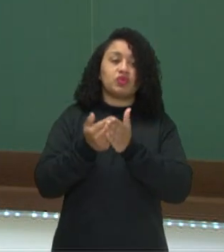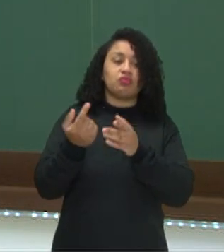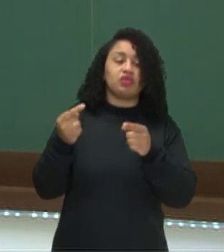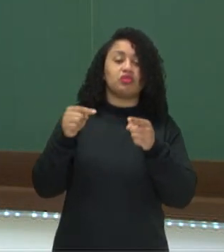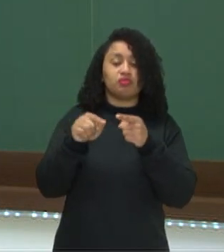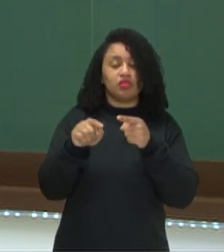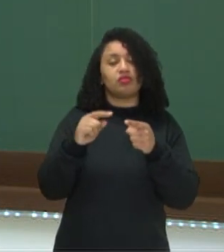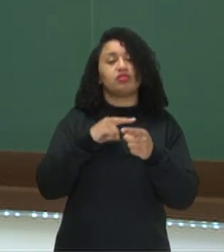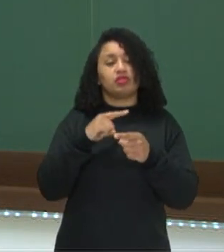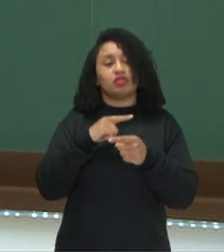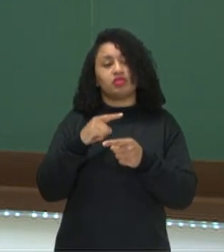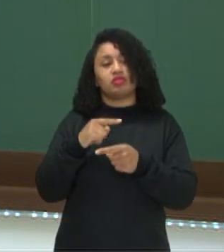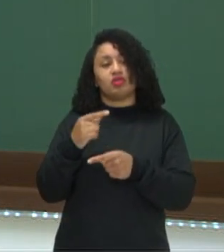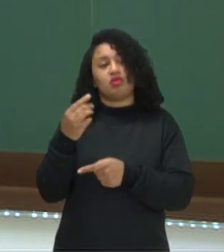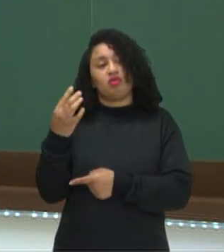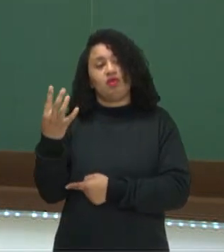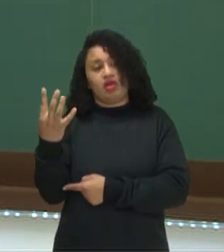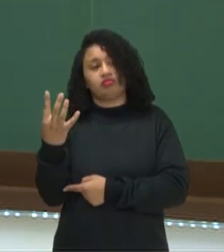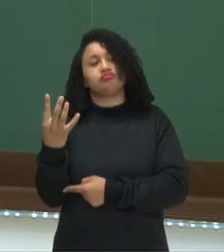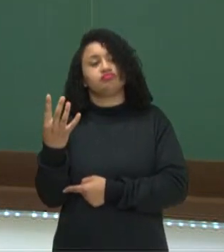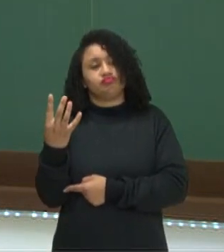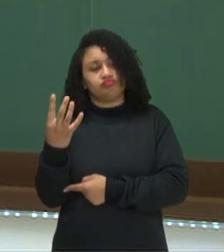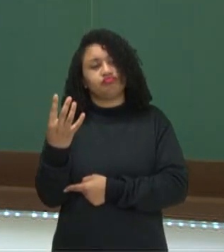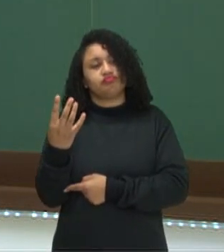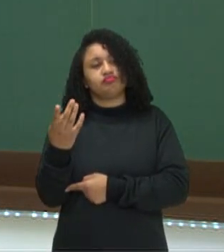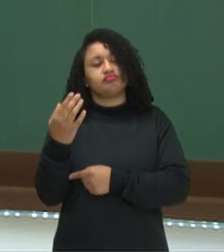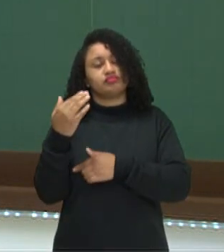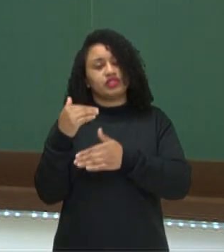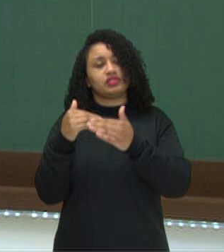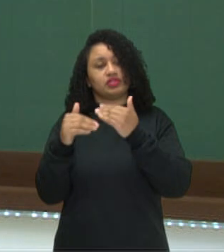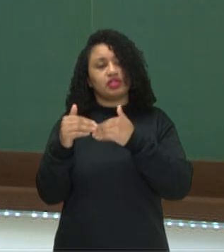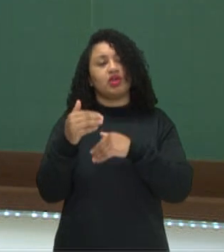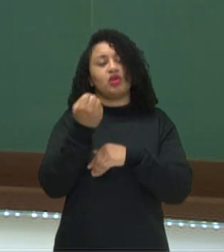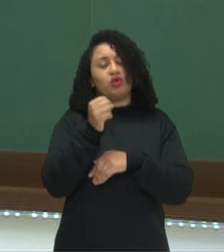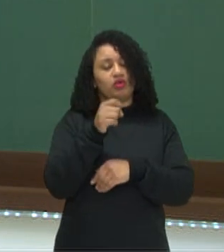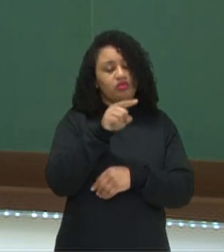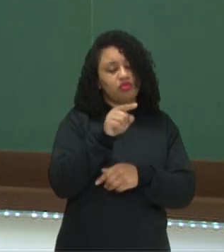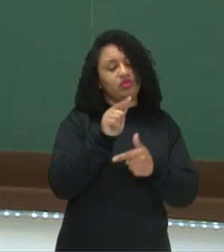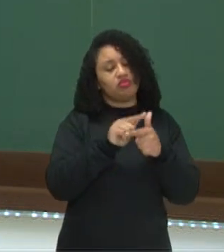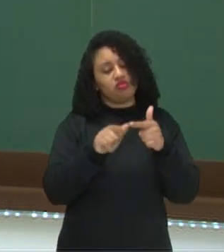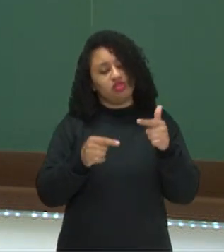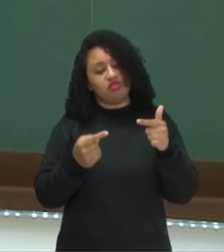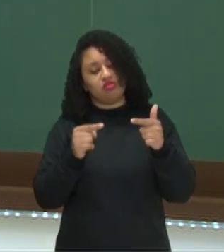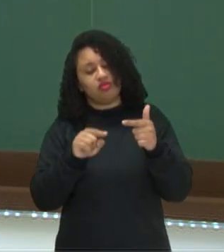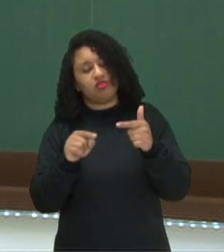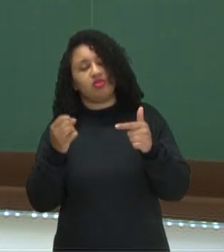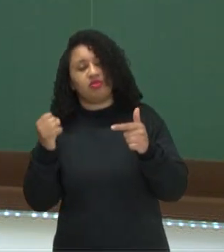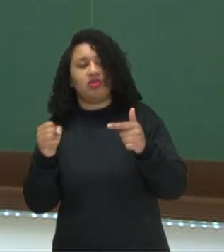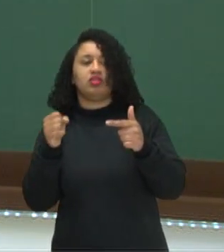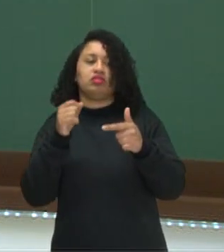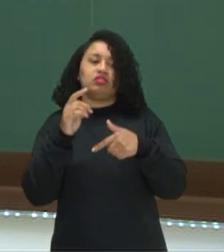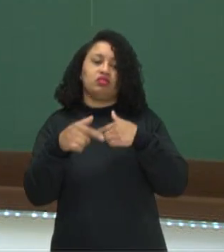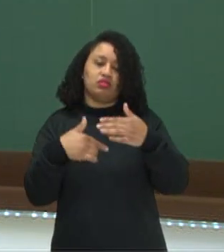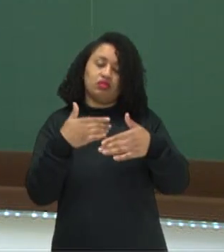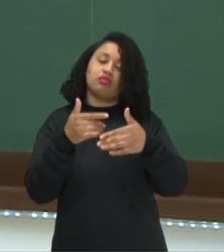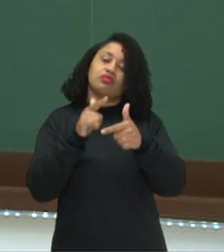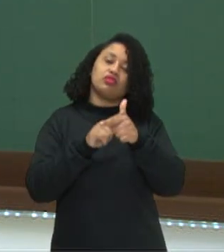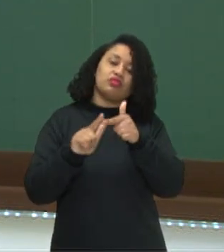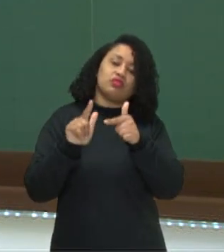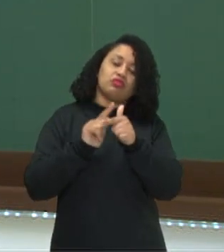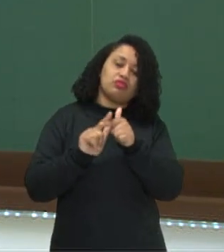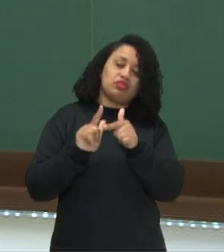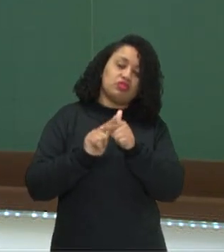inicial, 4.000 divididos por 1000, 4. 8.000 por 1000, 8.